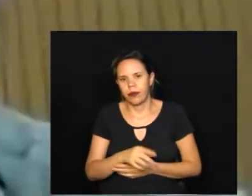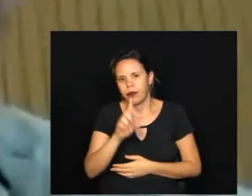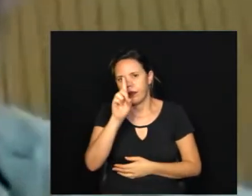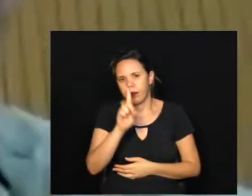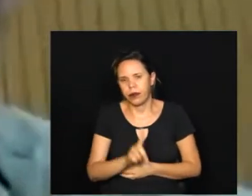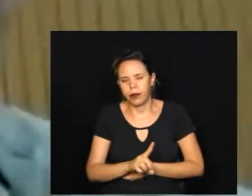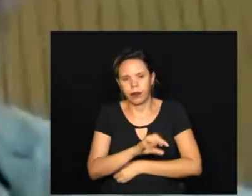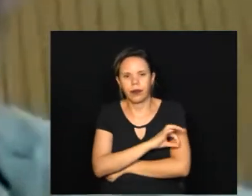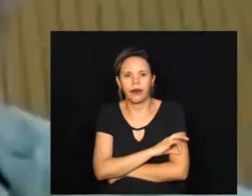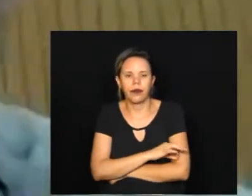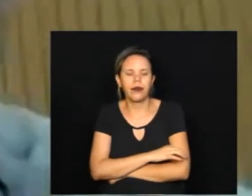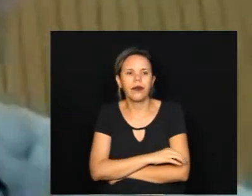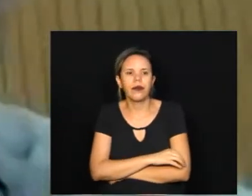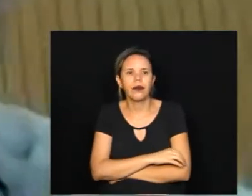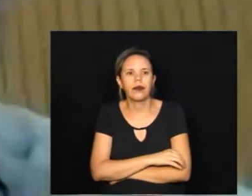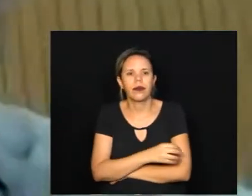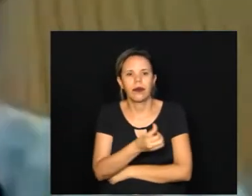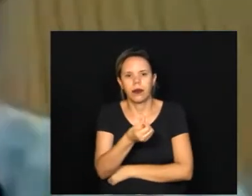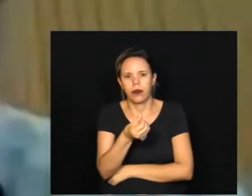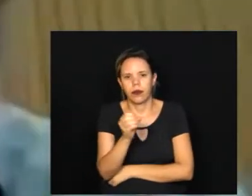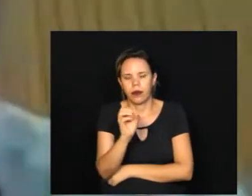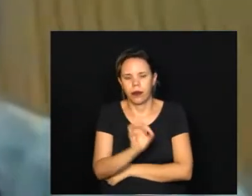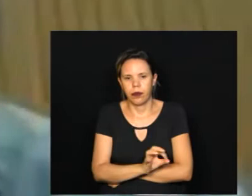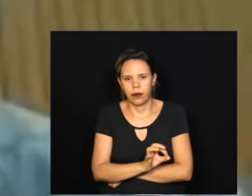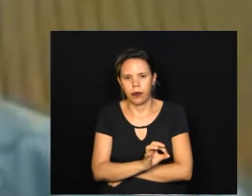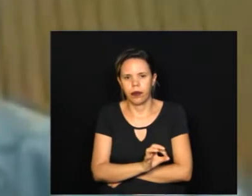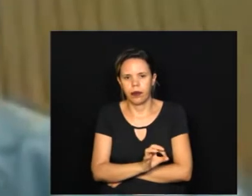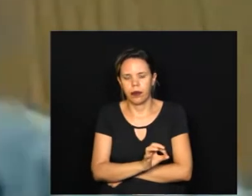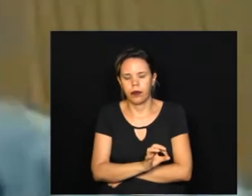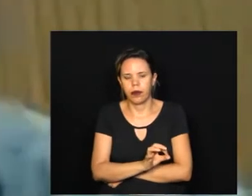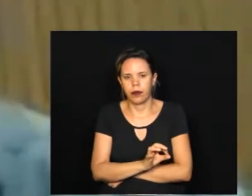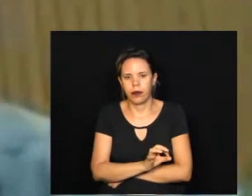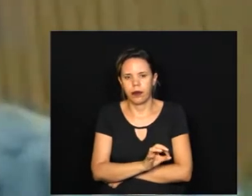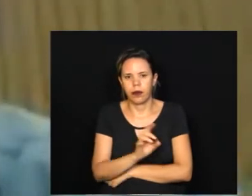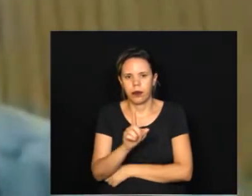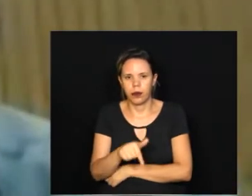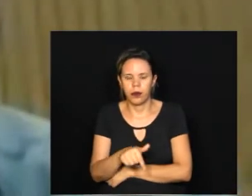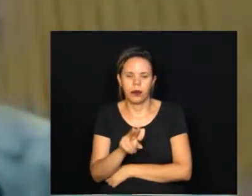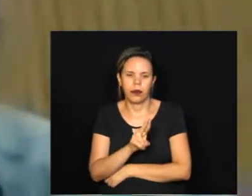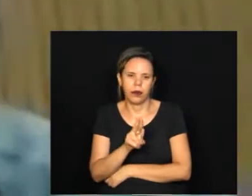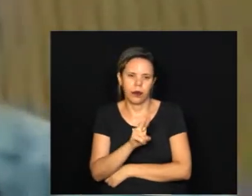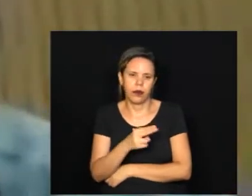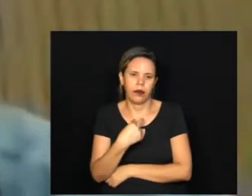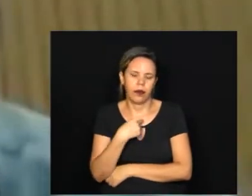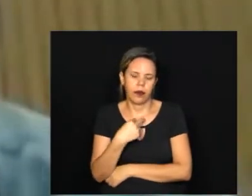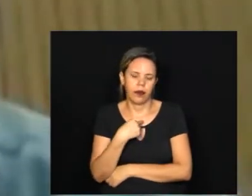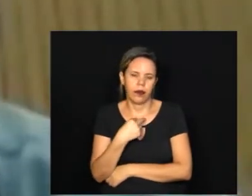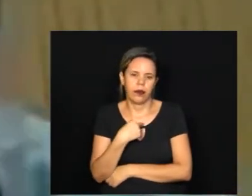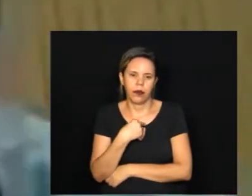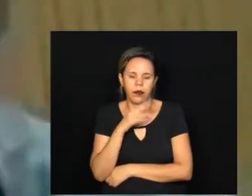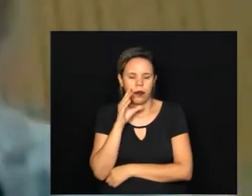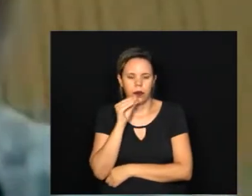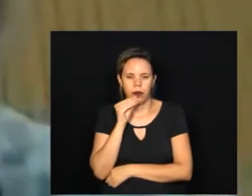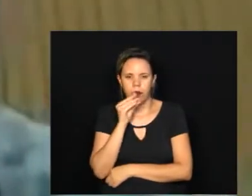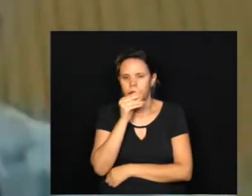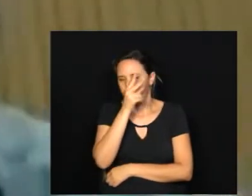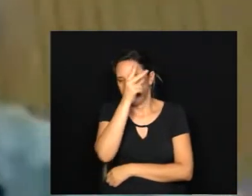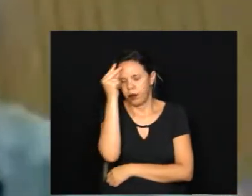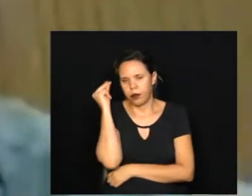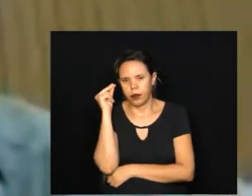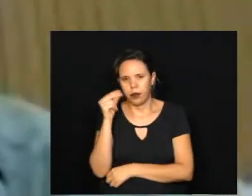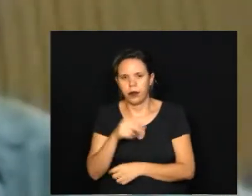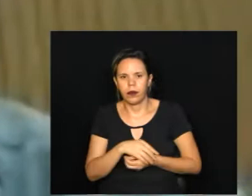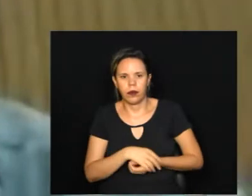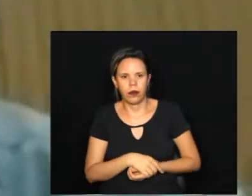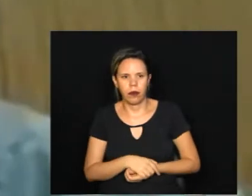da prefeitura, 60% deles são ocupados por servidores de carreira.